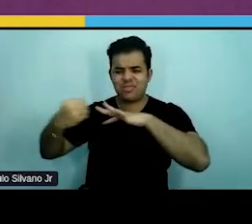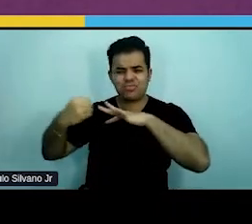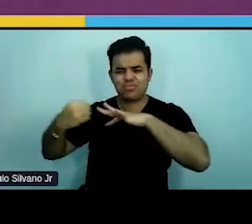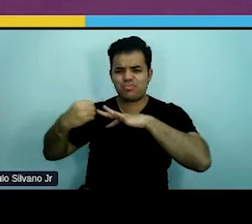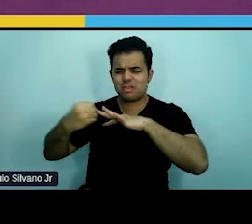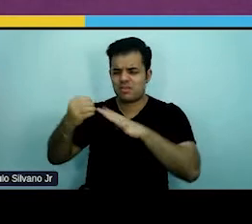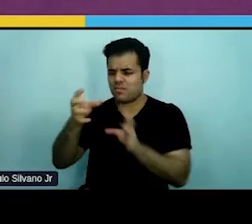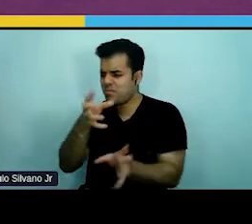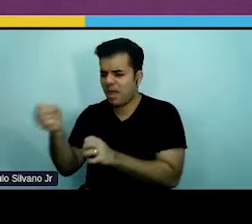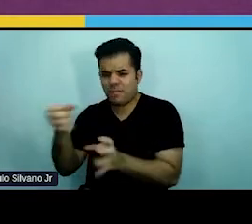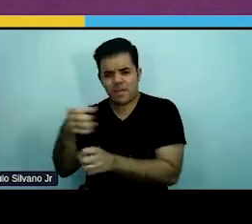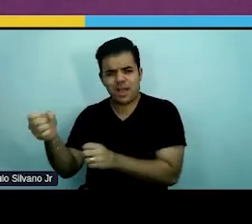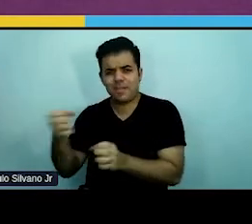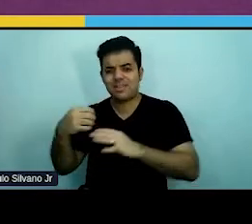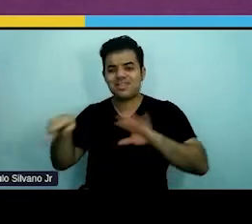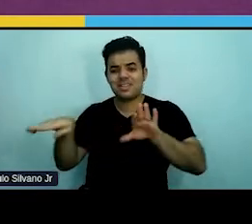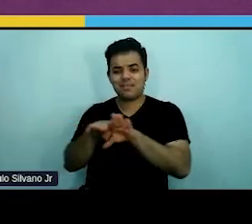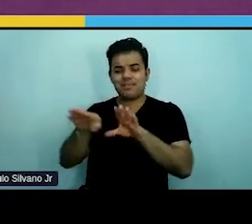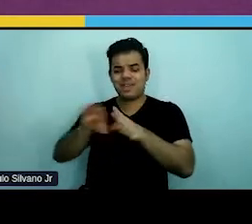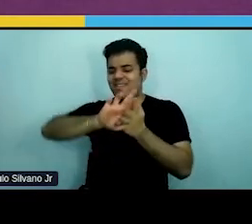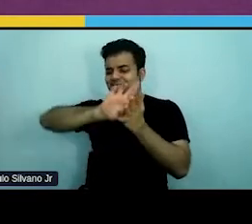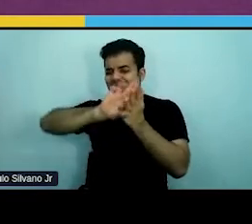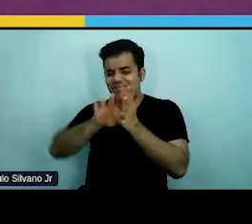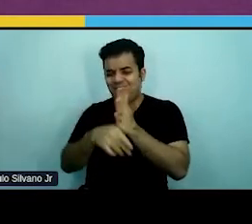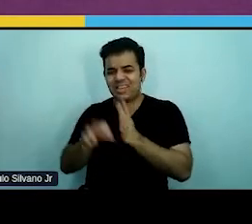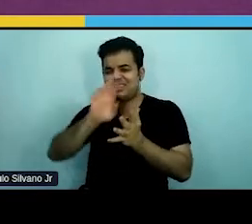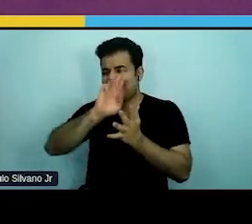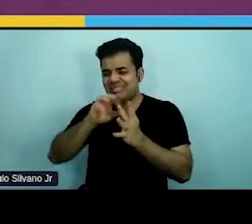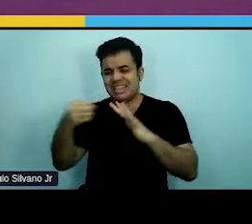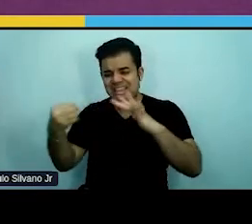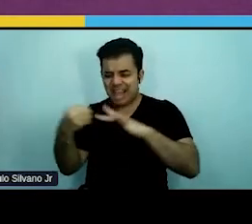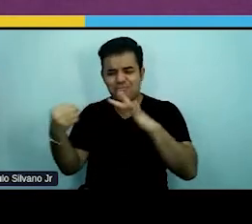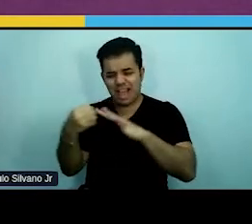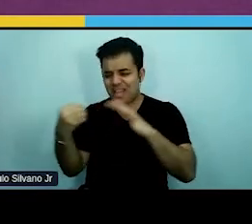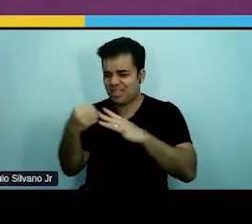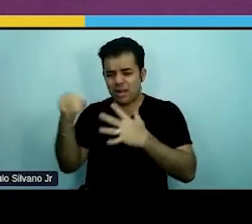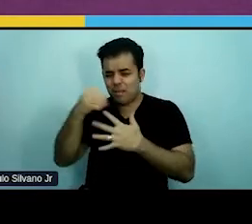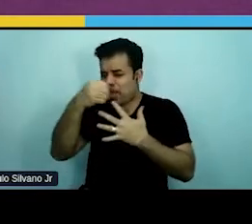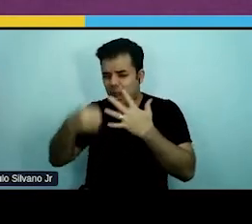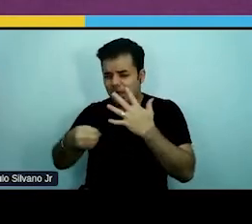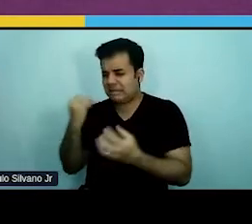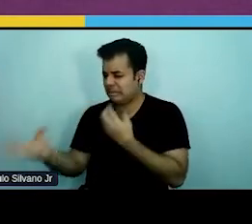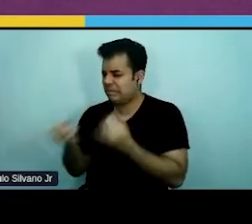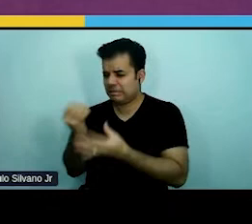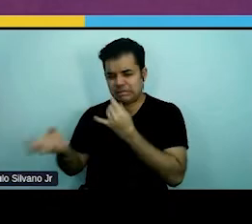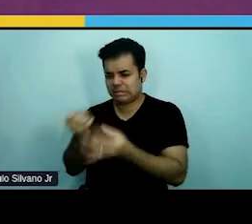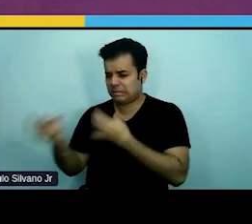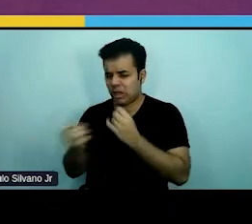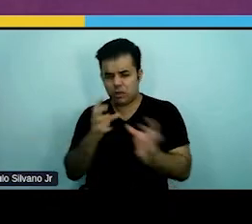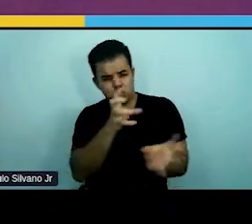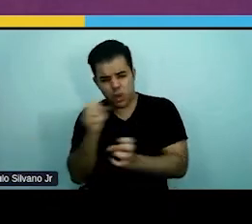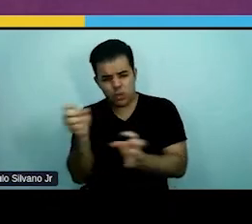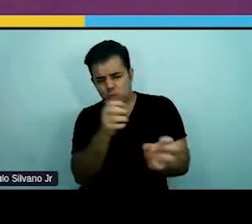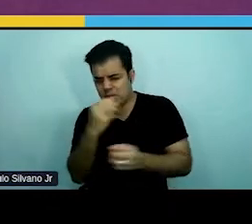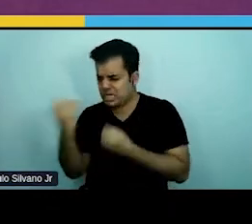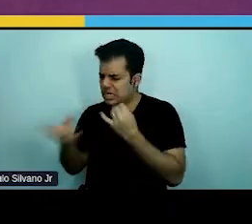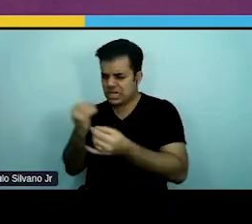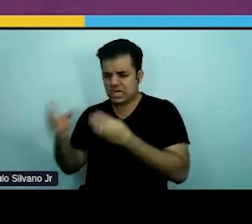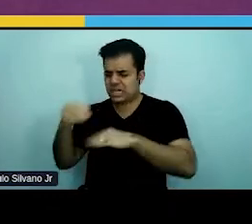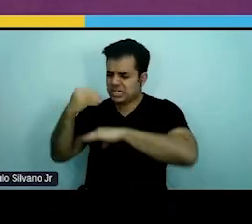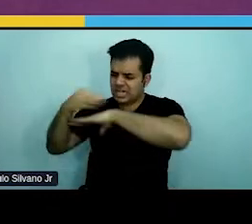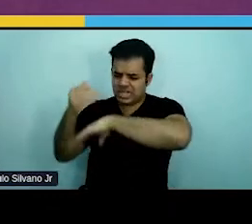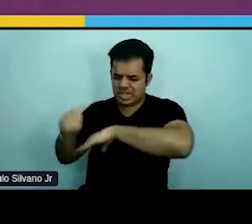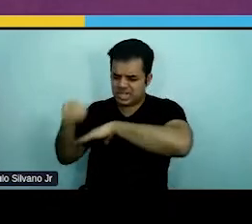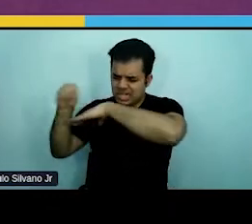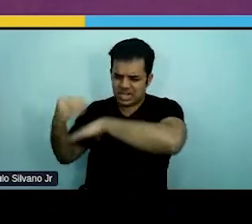e variedade de dados, tá certo? Quanto mais dados você dá para a máquina trabalhar e